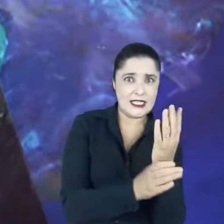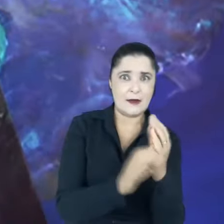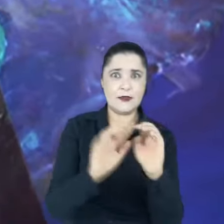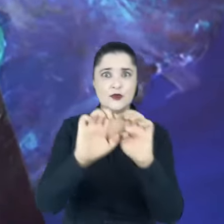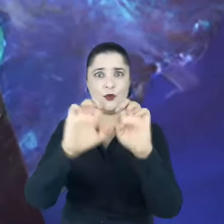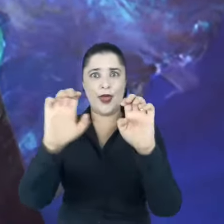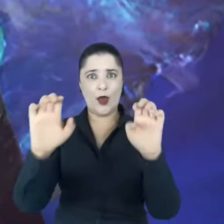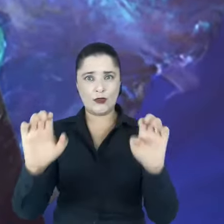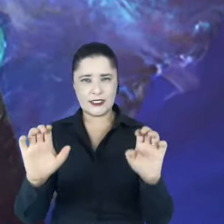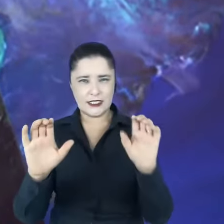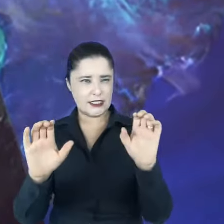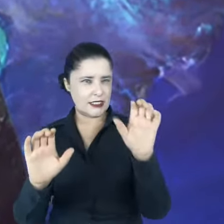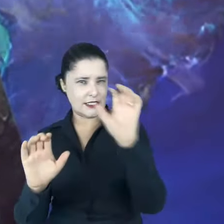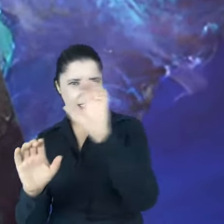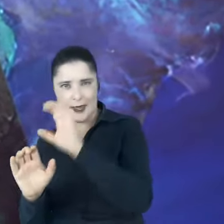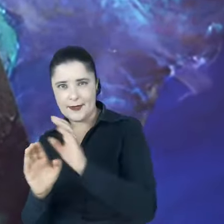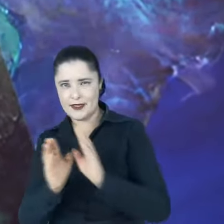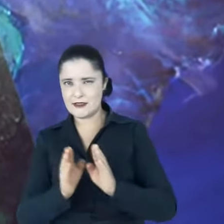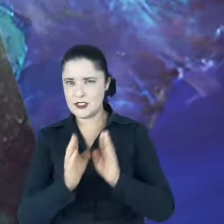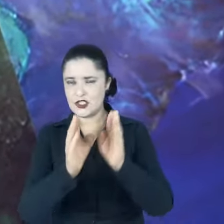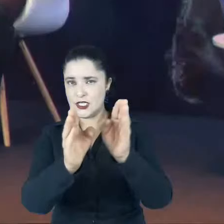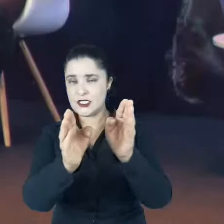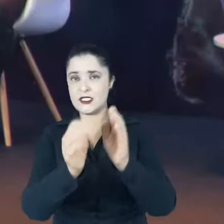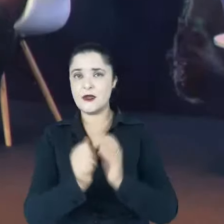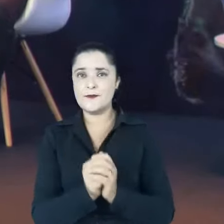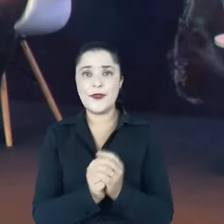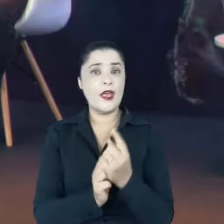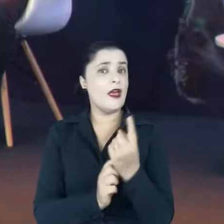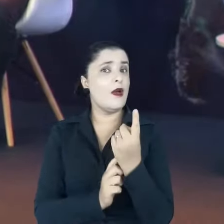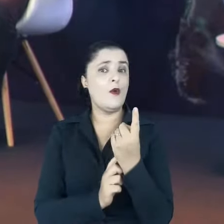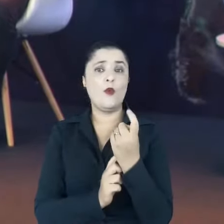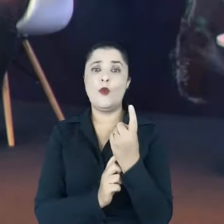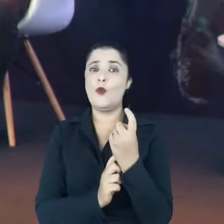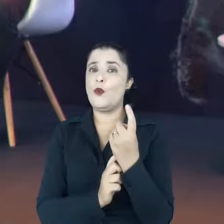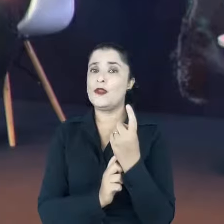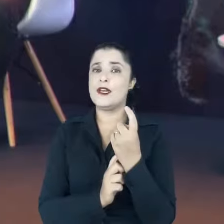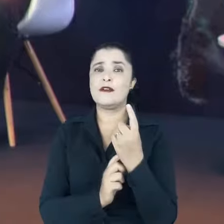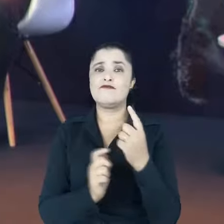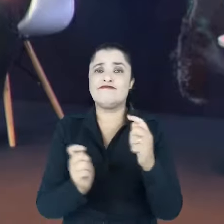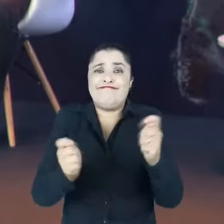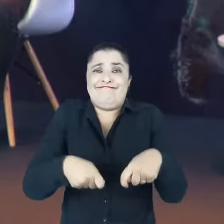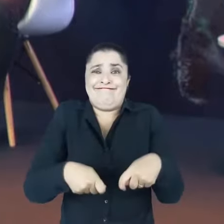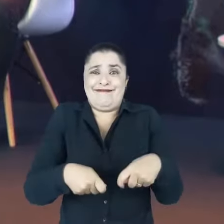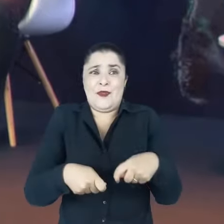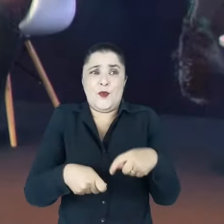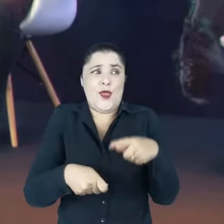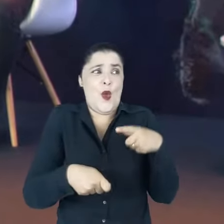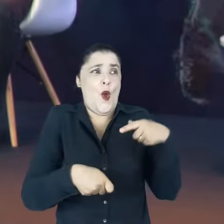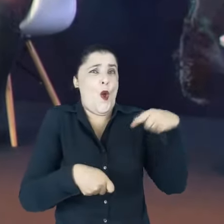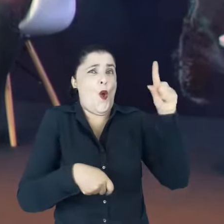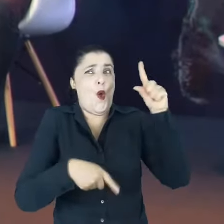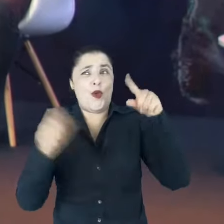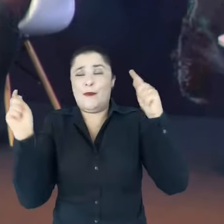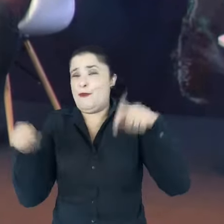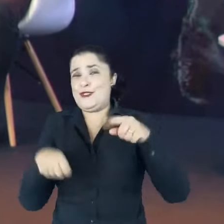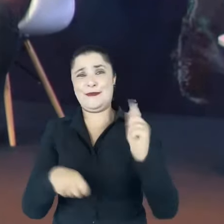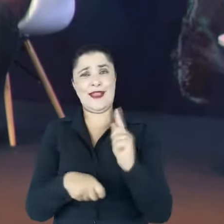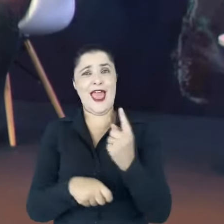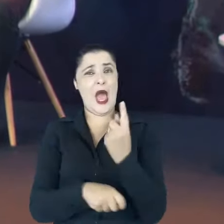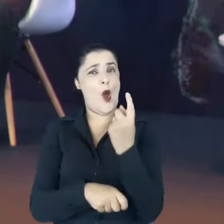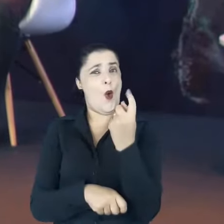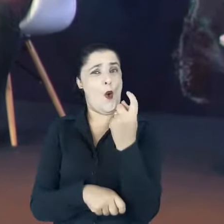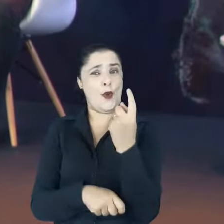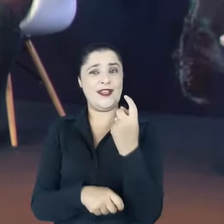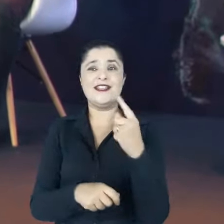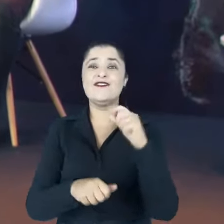nessa direção é a única saída. Não há possibilidade de a gente fazer o tamanho da